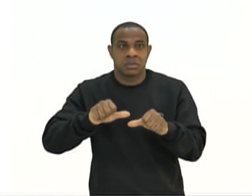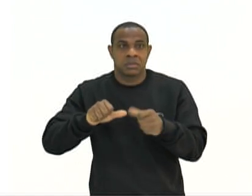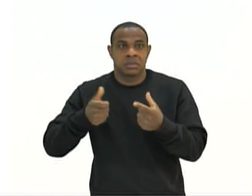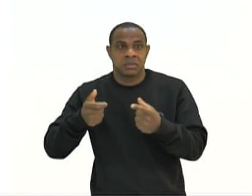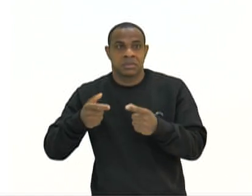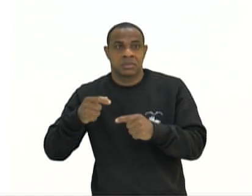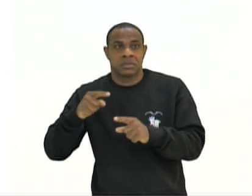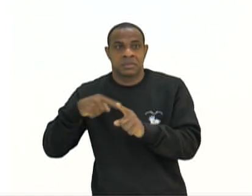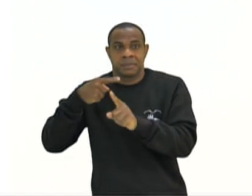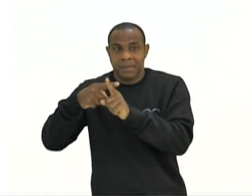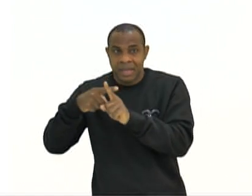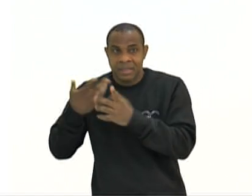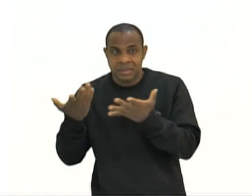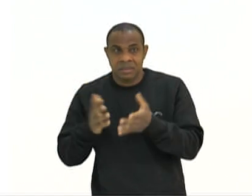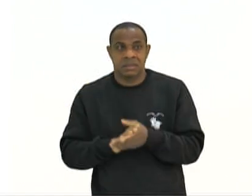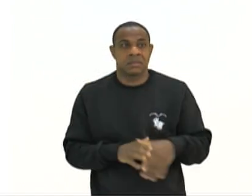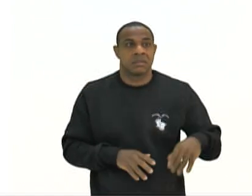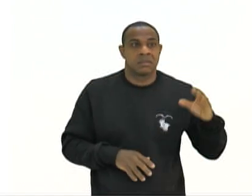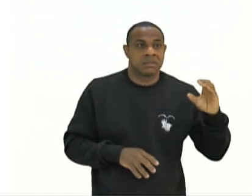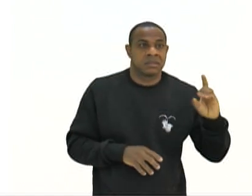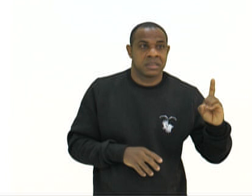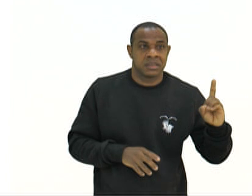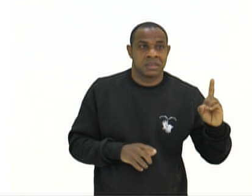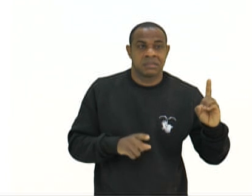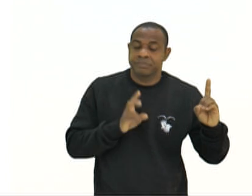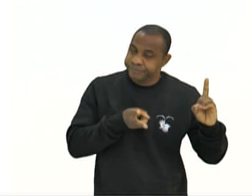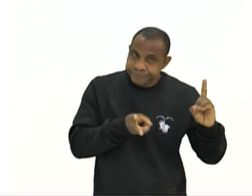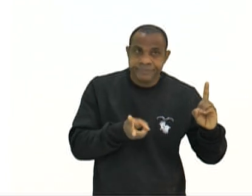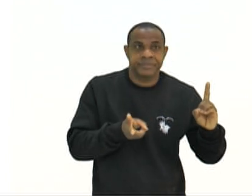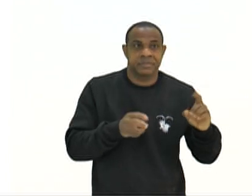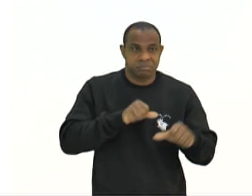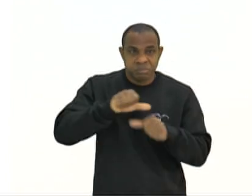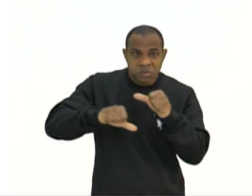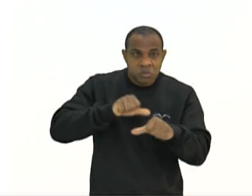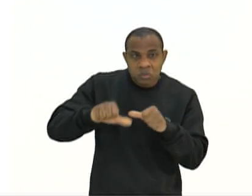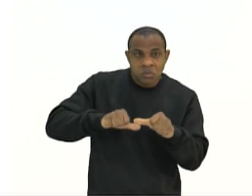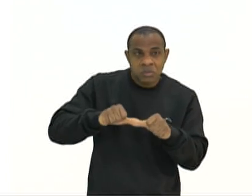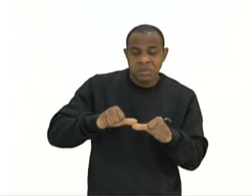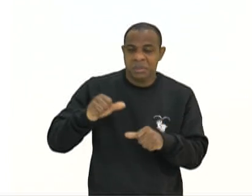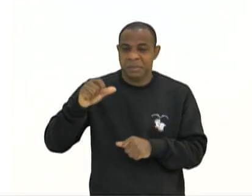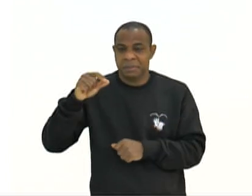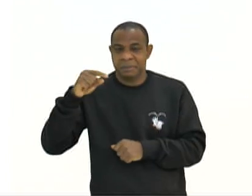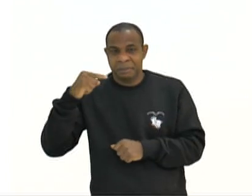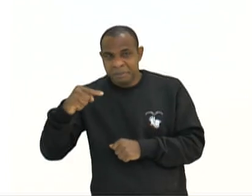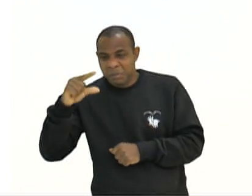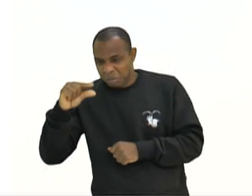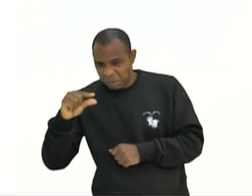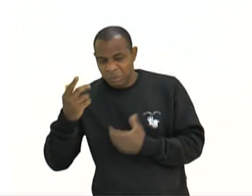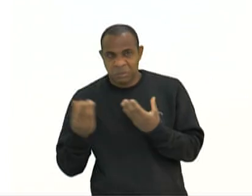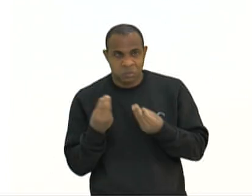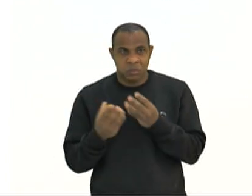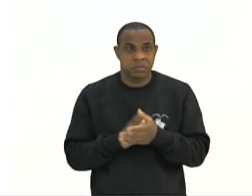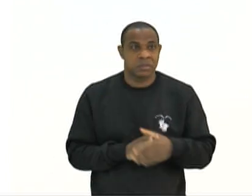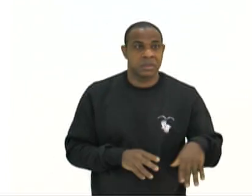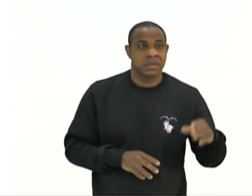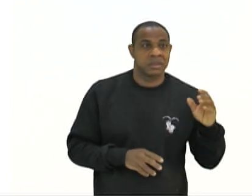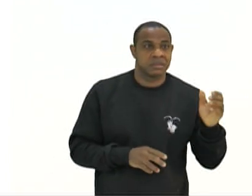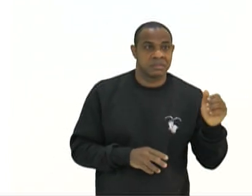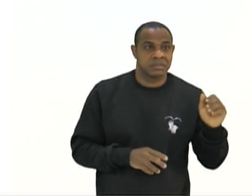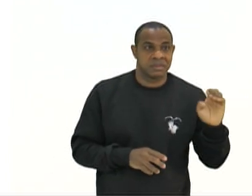mais. Na letra D, manteve, alterou, menos. E na letra E,